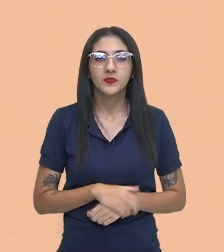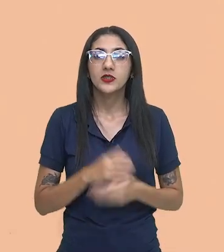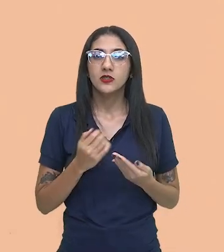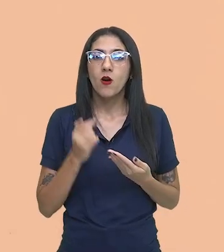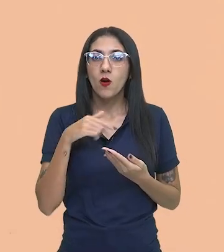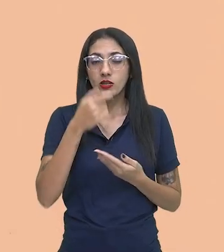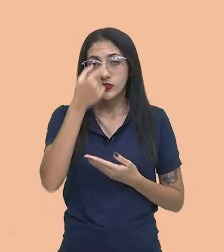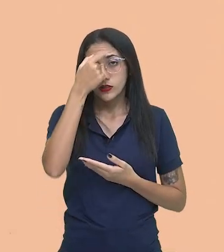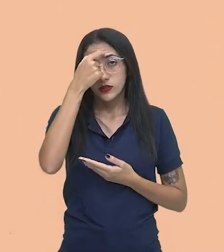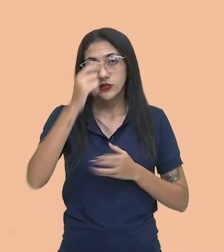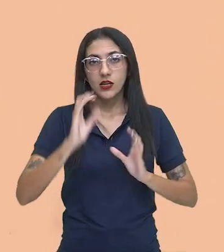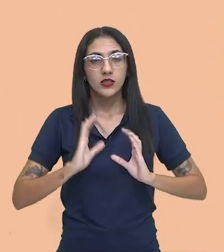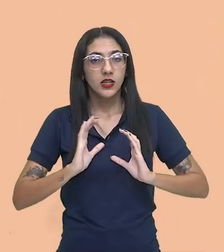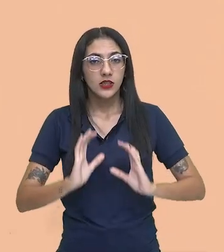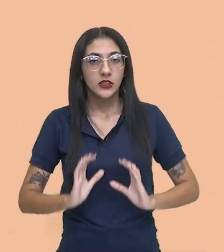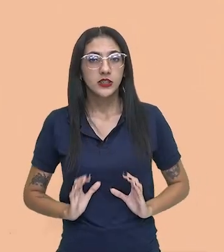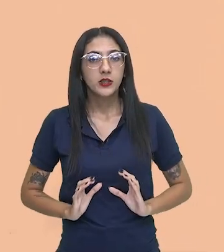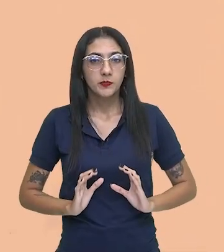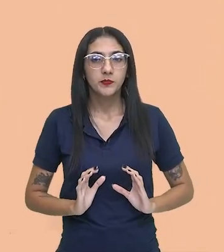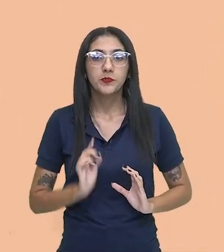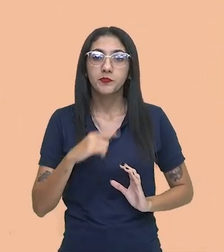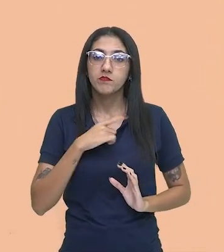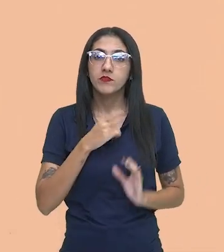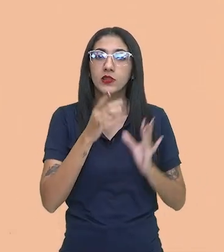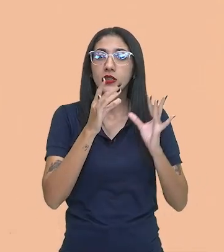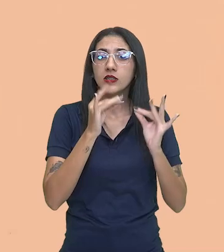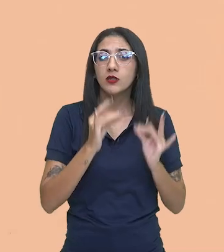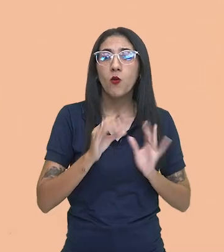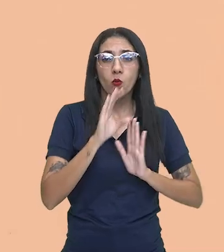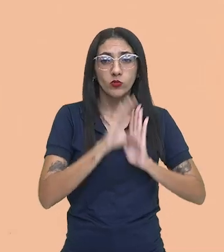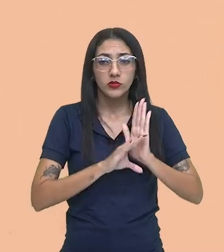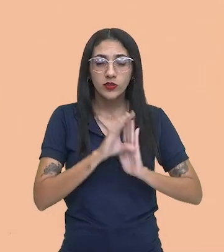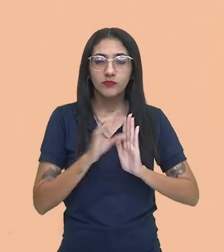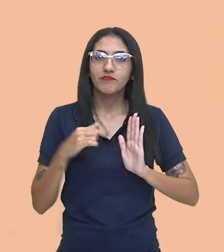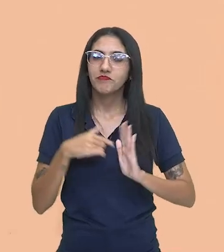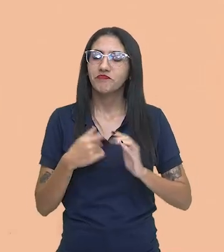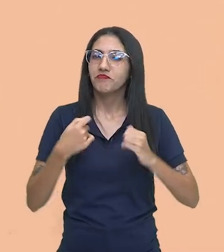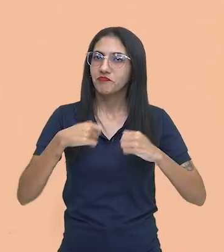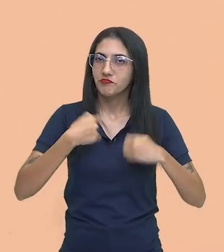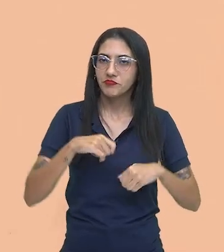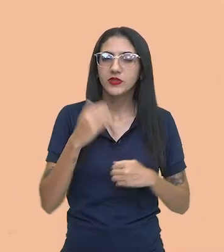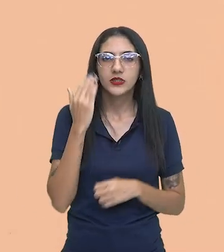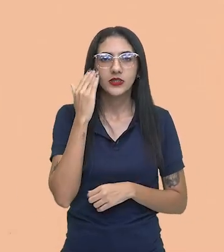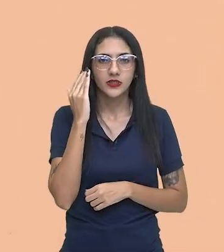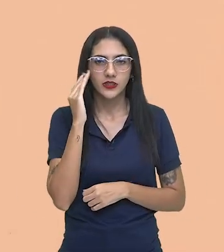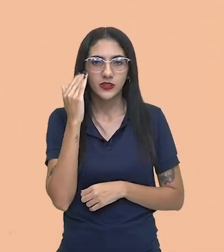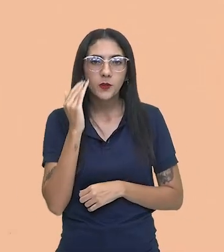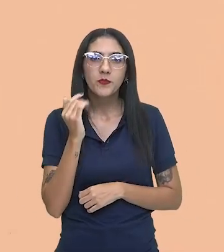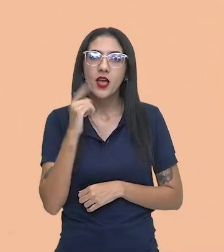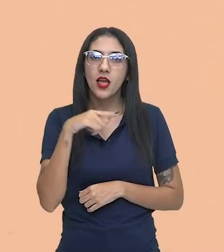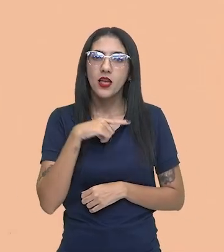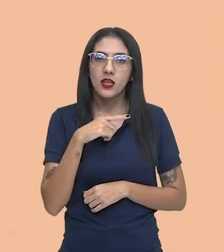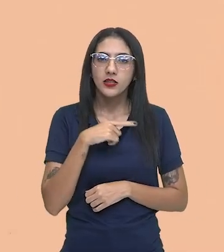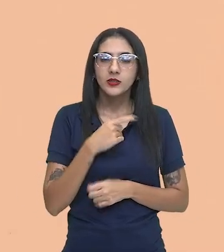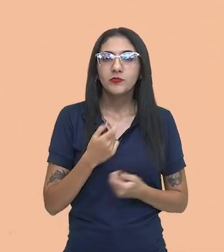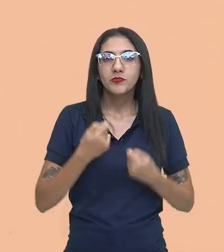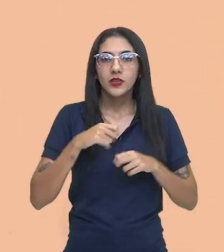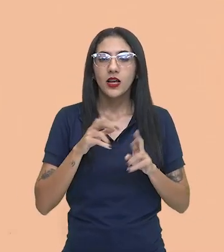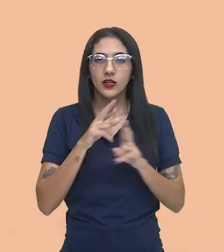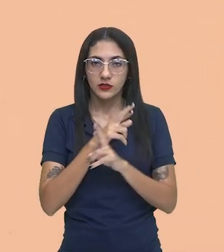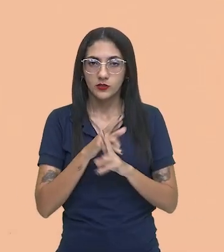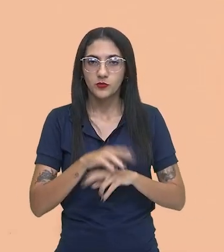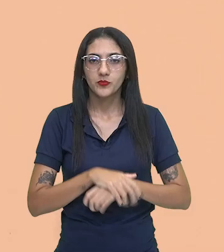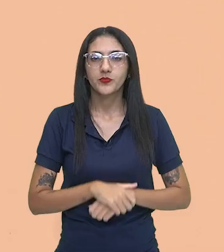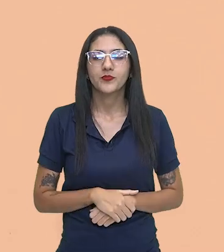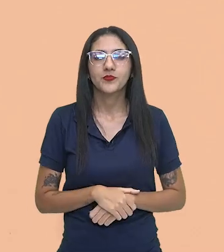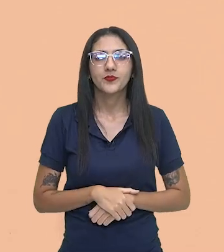cidadania é definição e conceito. É preciso que a gente entenda que essa questão do reconhecimento ele tem muito a ver com a questão da